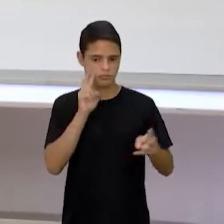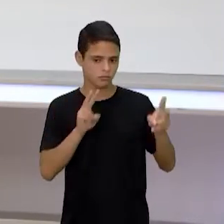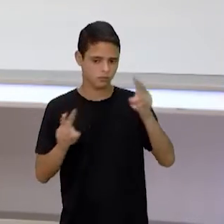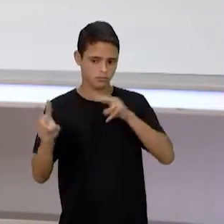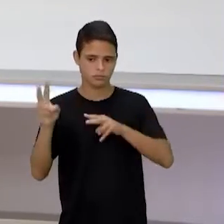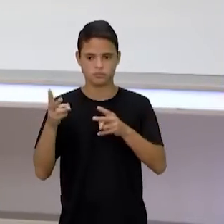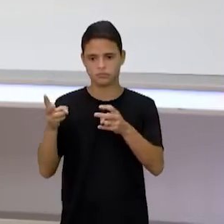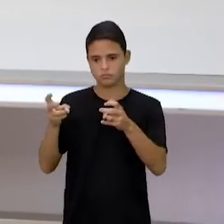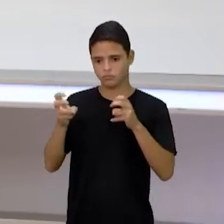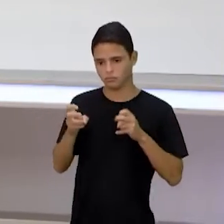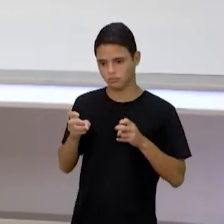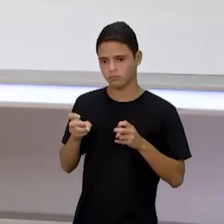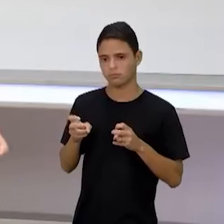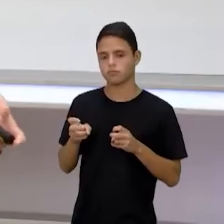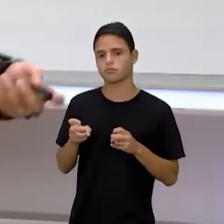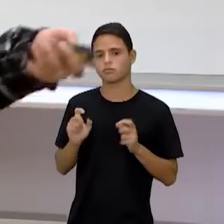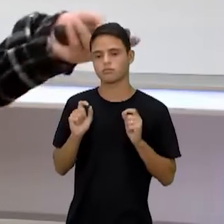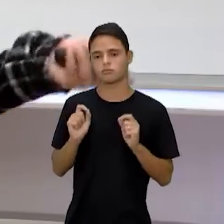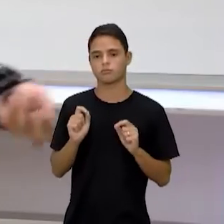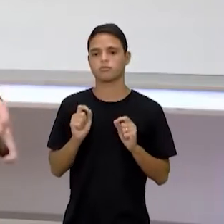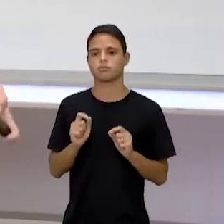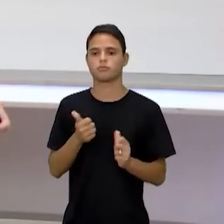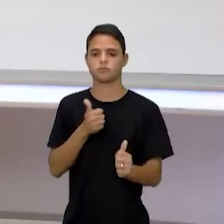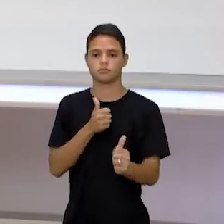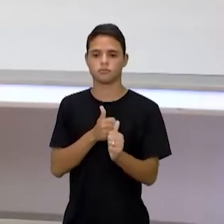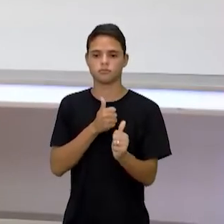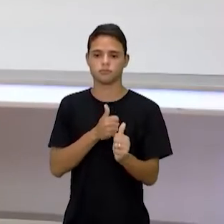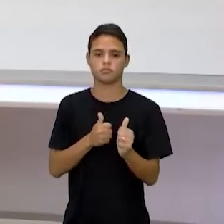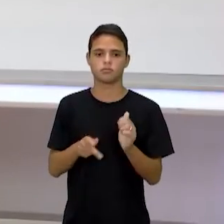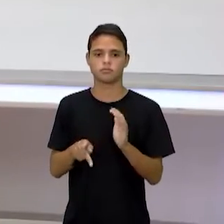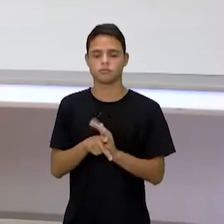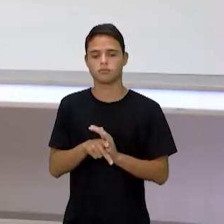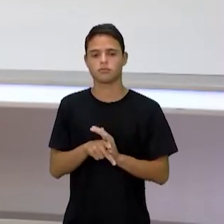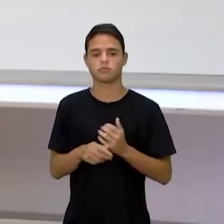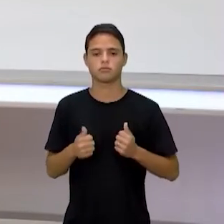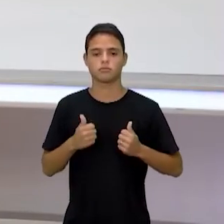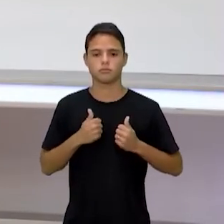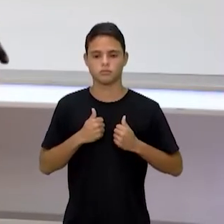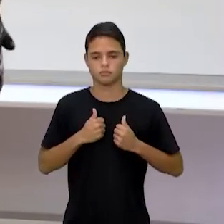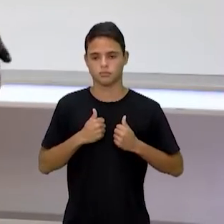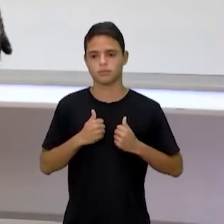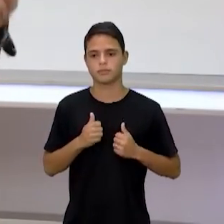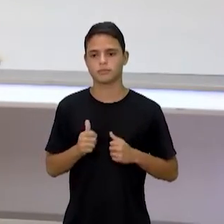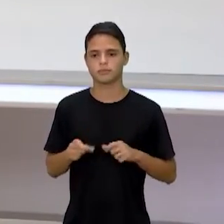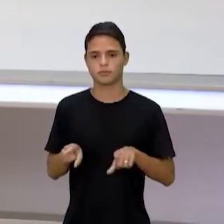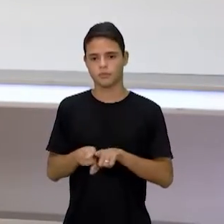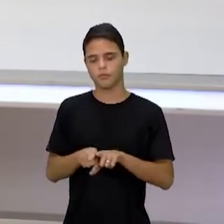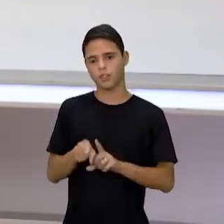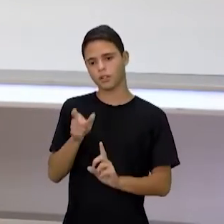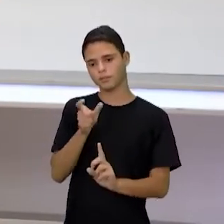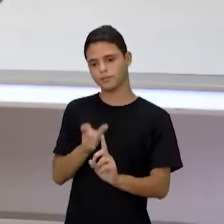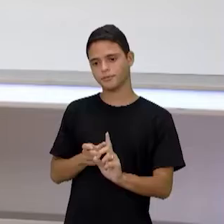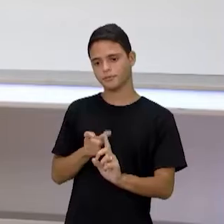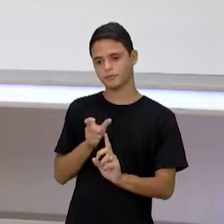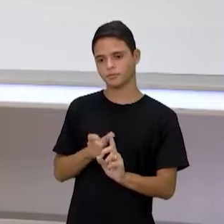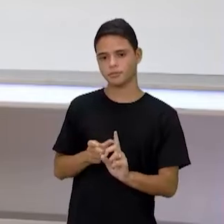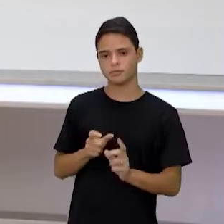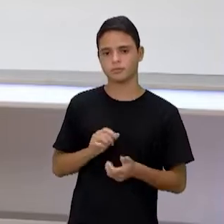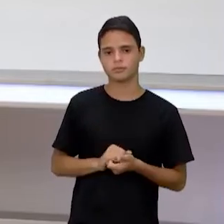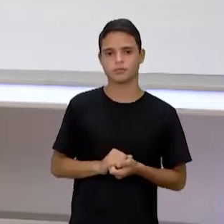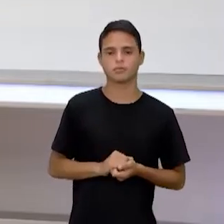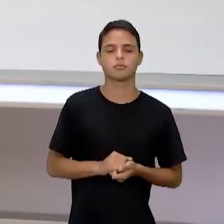uma proximidade do ator, né, do corpo do ator e do personagem com, né,